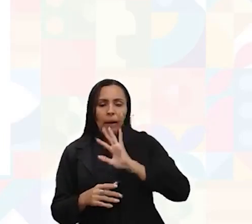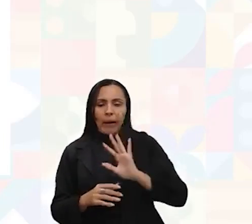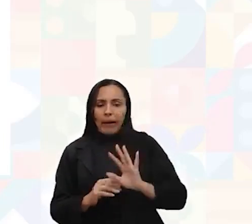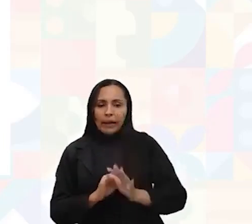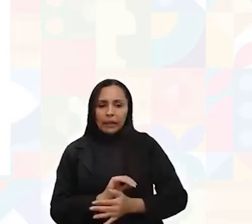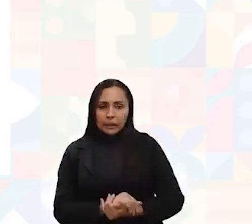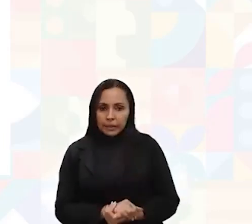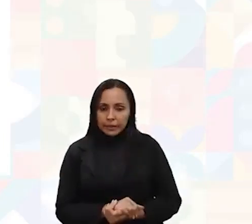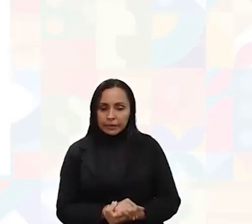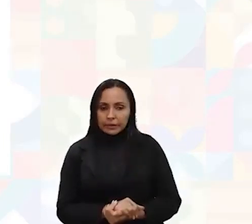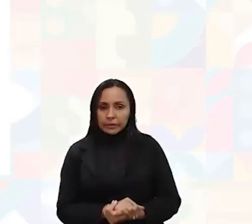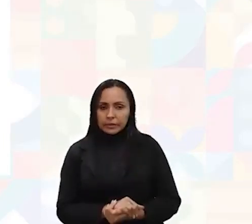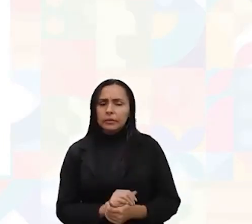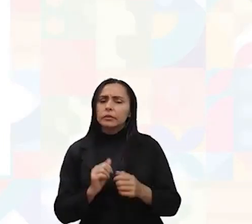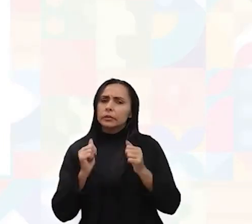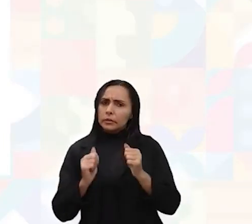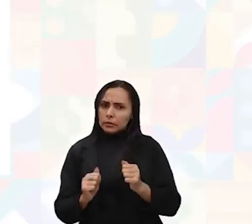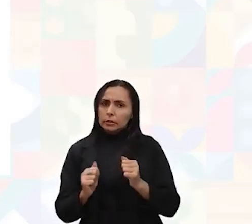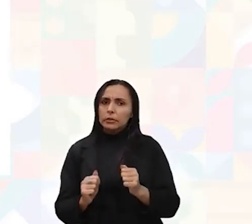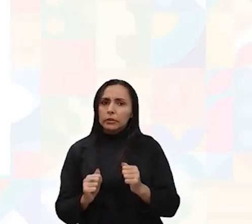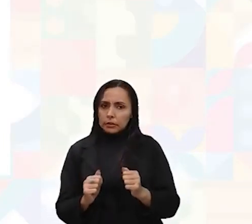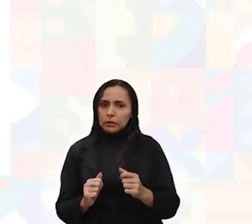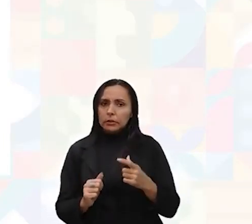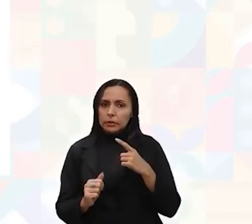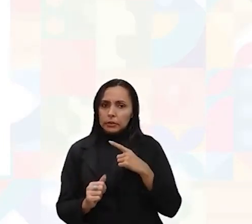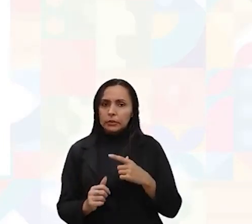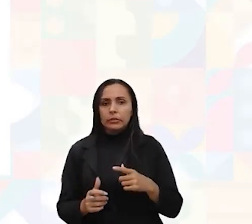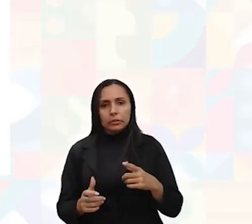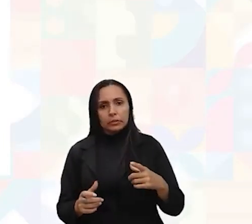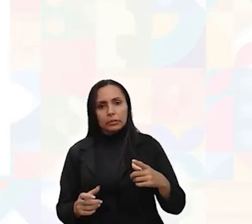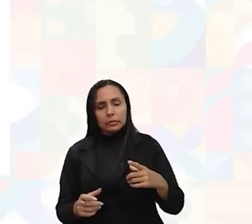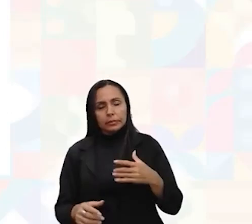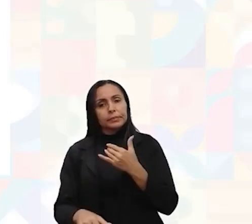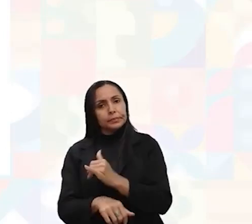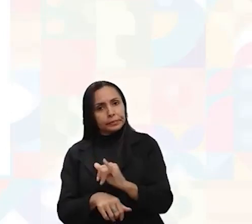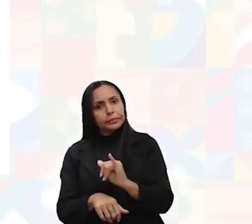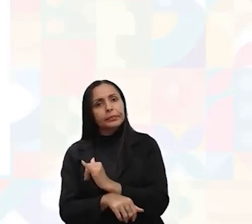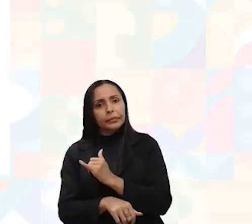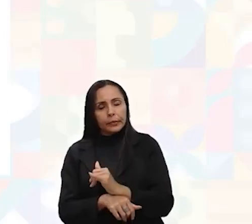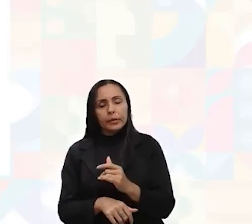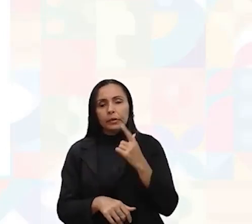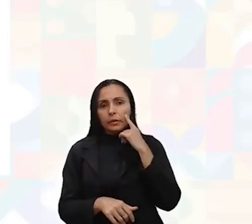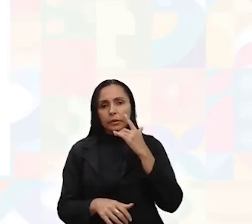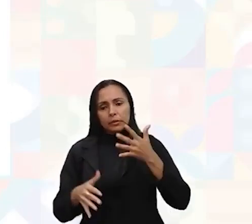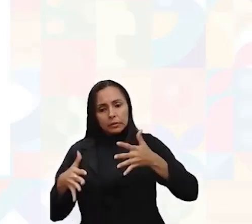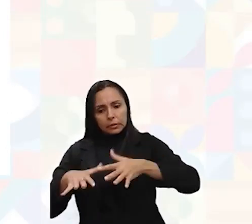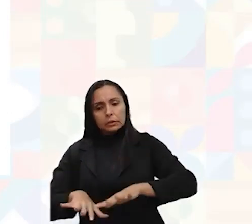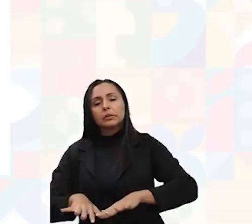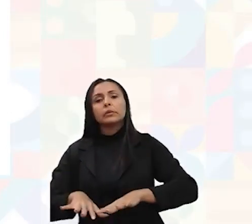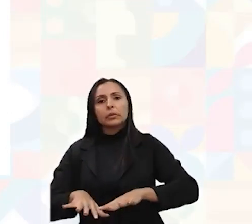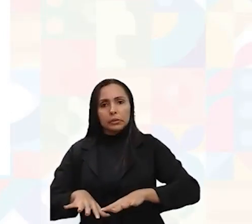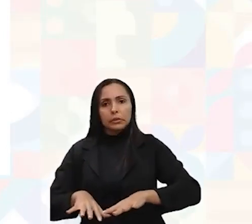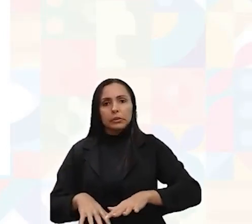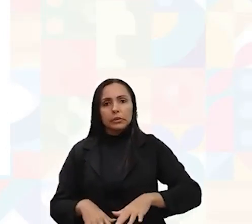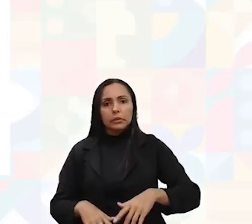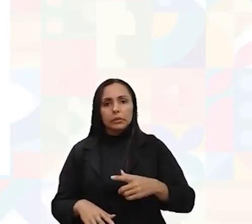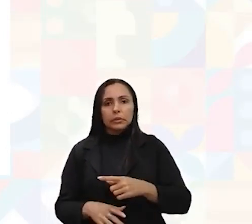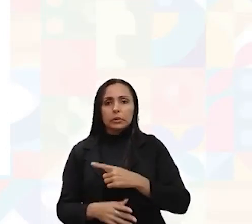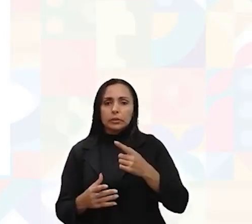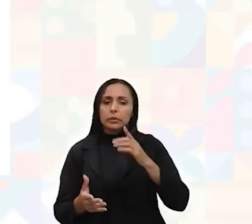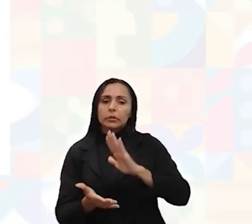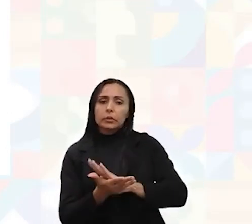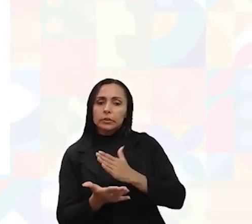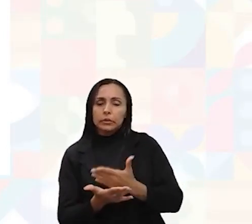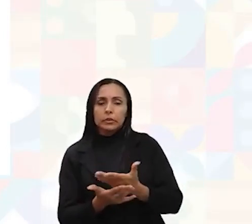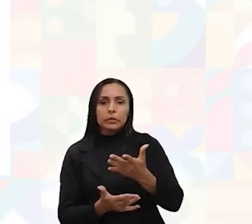certo? Você pode sim, tem meios, tem formas, você pode sim incluir aquela pessoa, você pode sim ir atrás de intérprete,